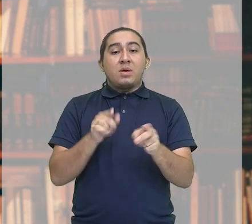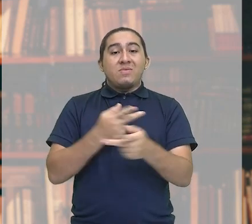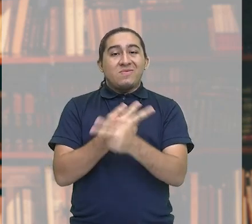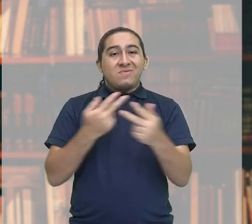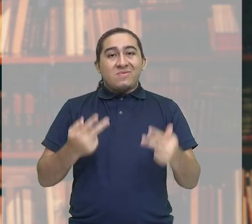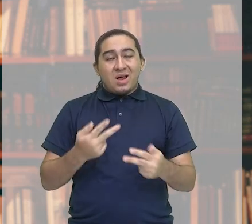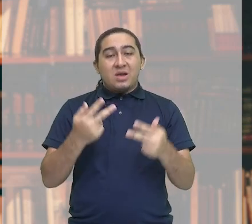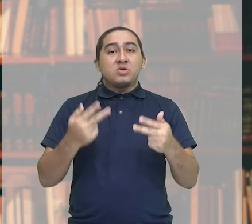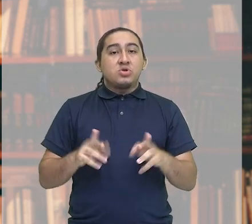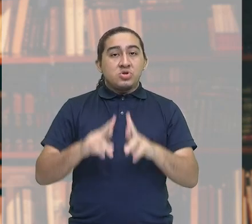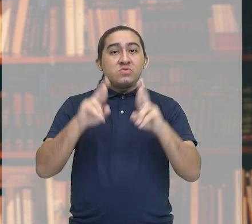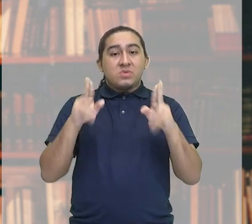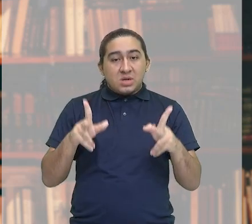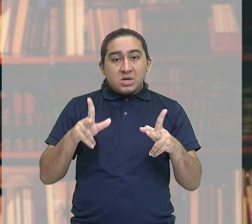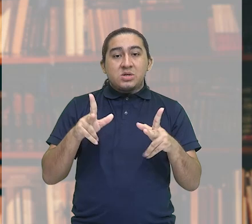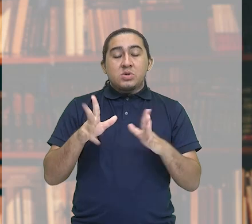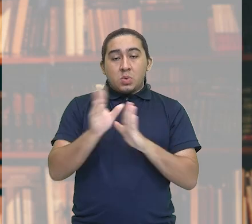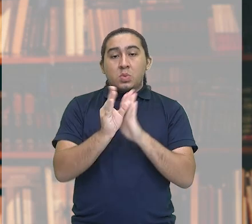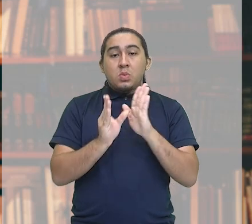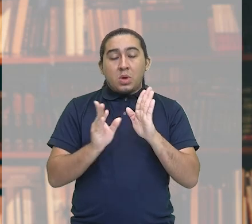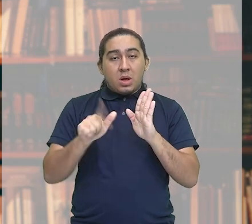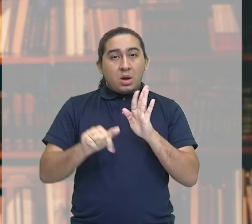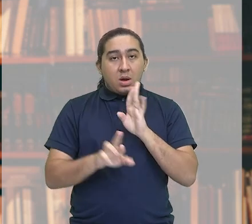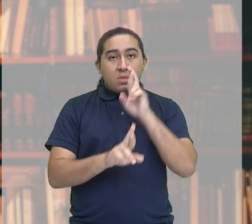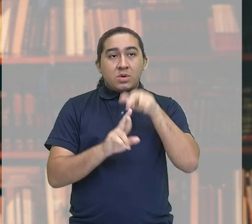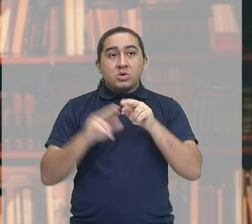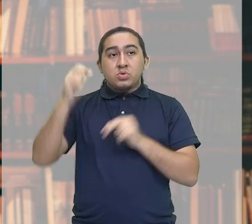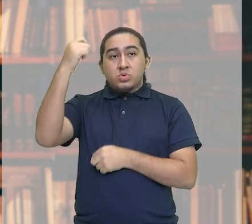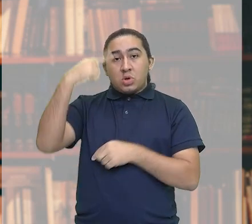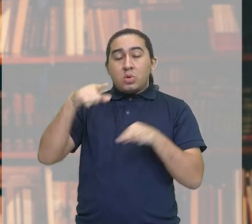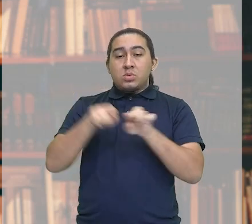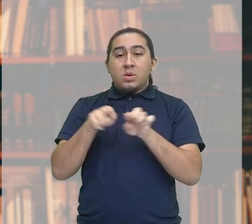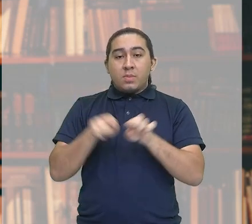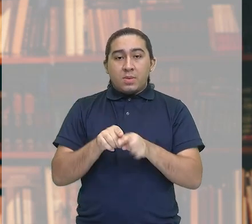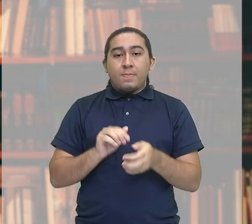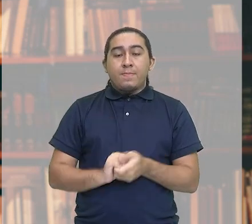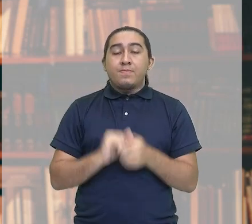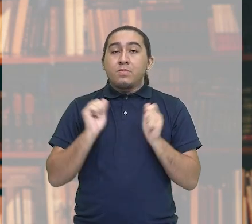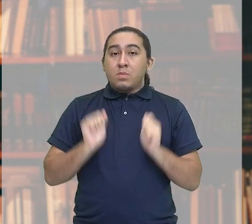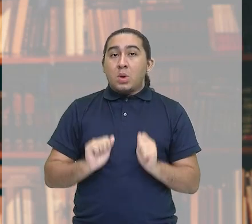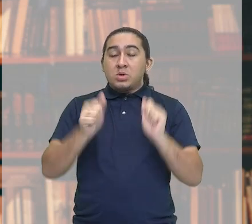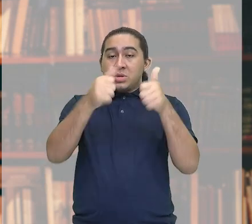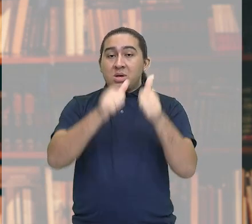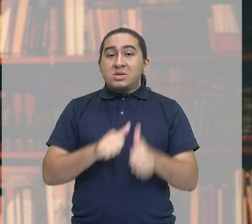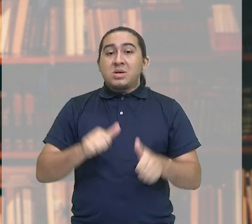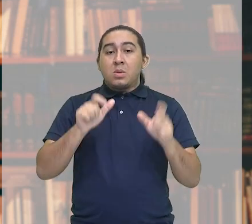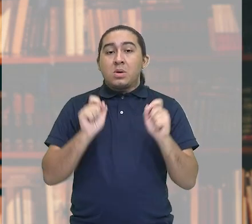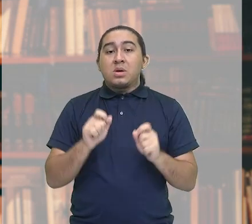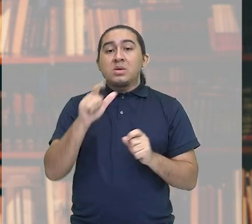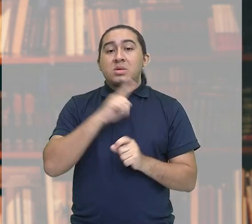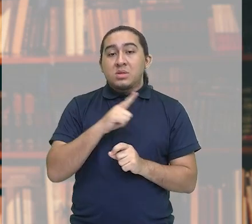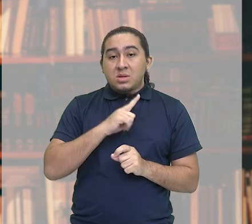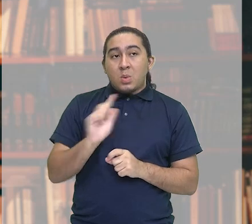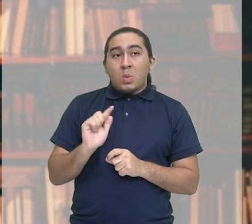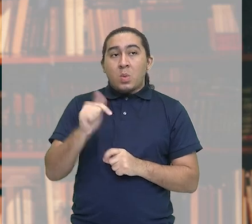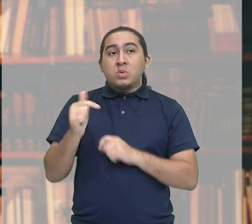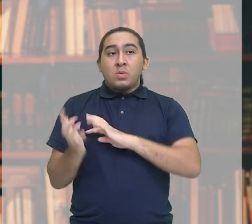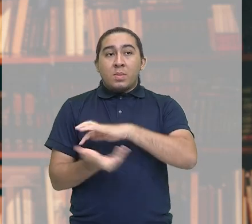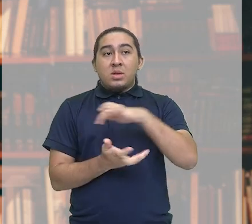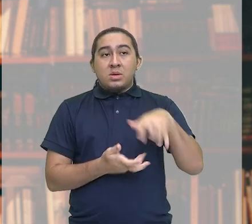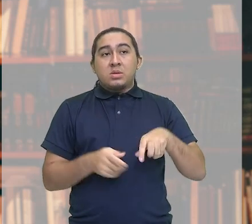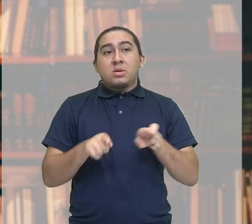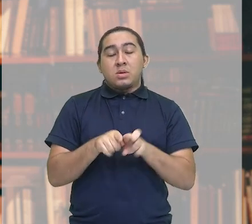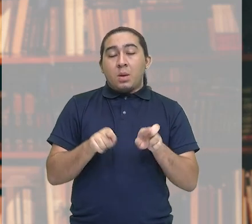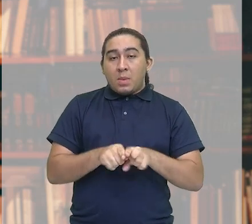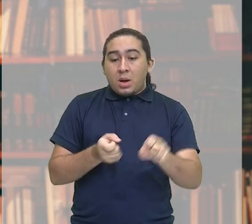precipitação. E não é só em relação ao Sol, a gente pode analisar também em relação a outros planetas e a